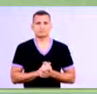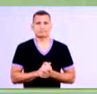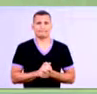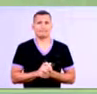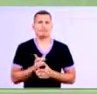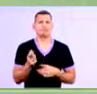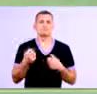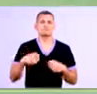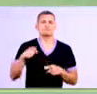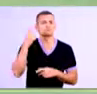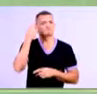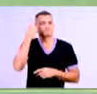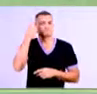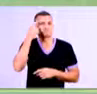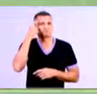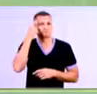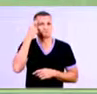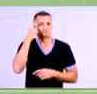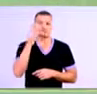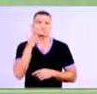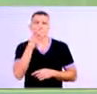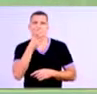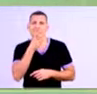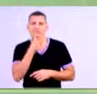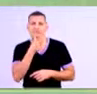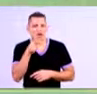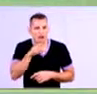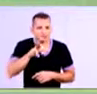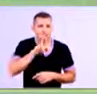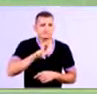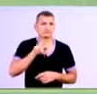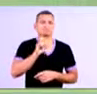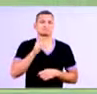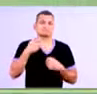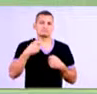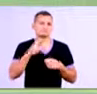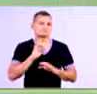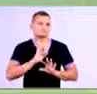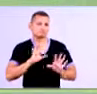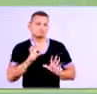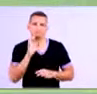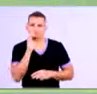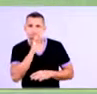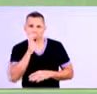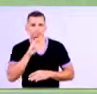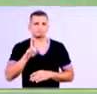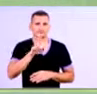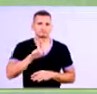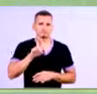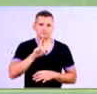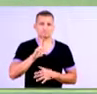ficar pensando muita coisa para poder utilizar. Então a padronização